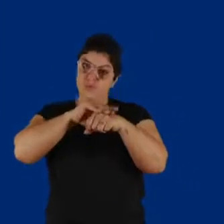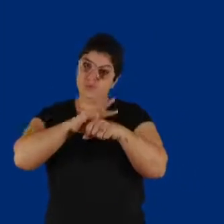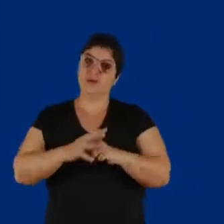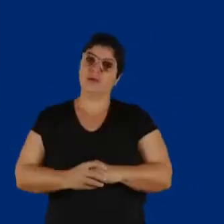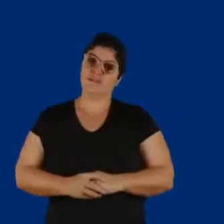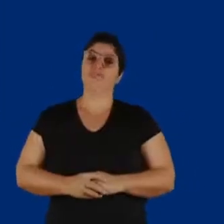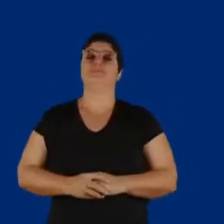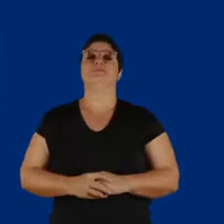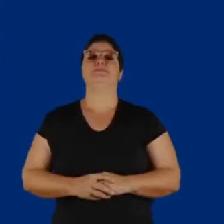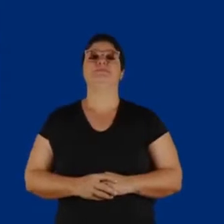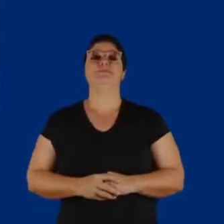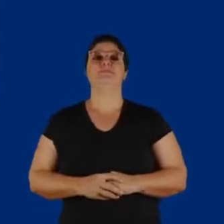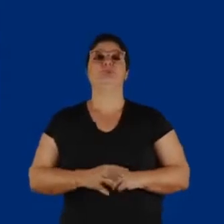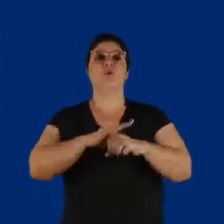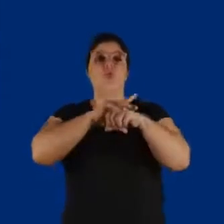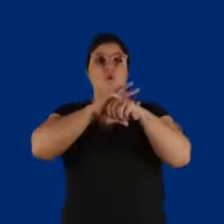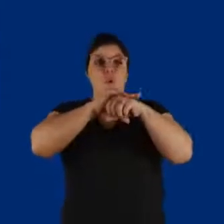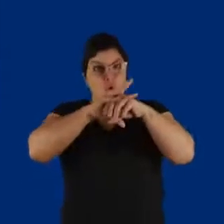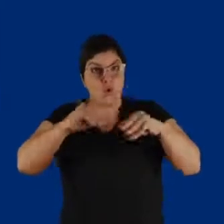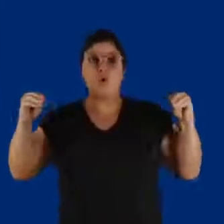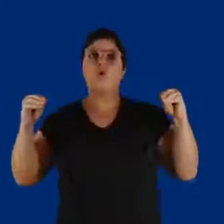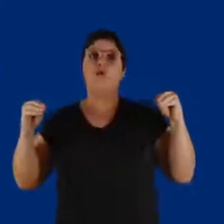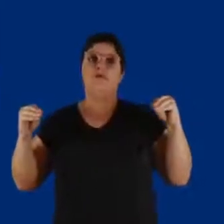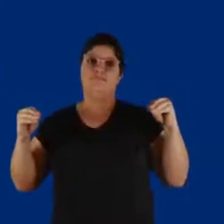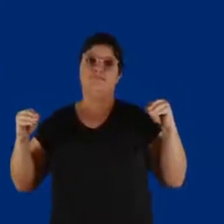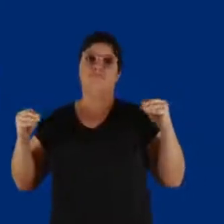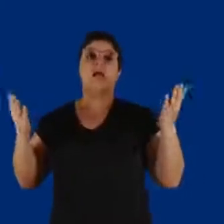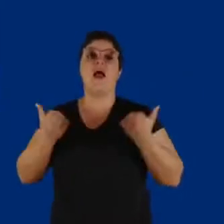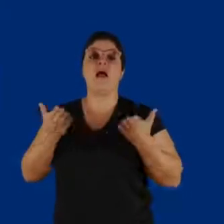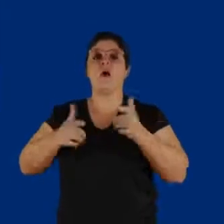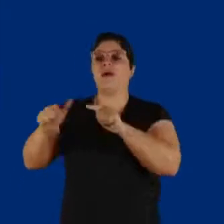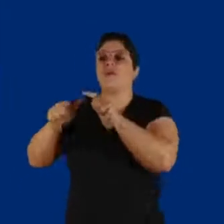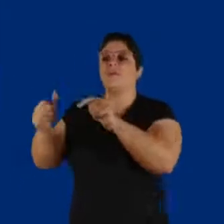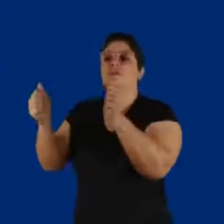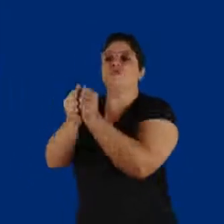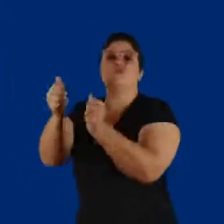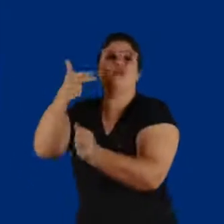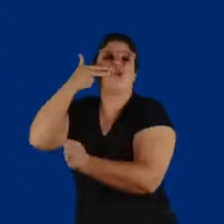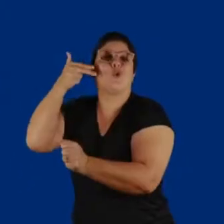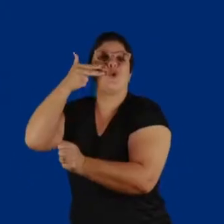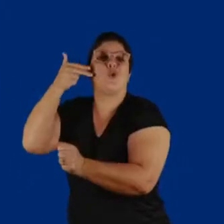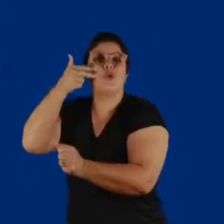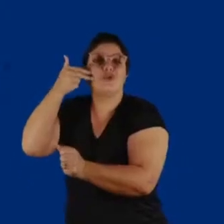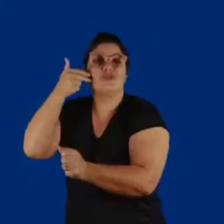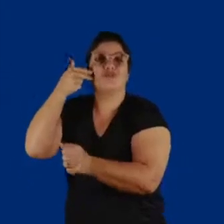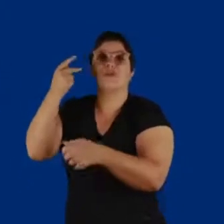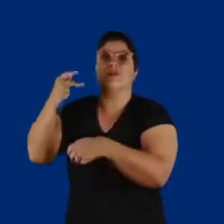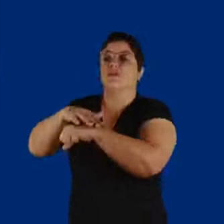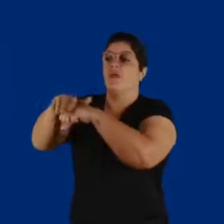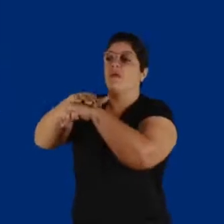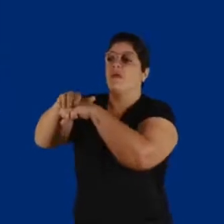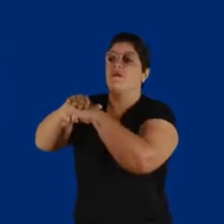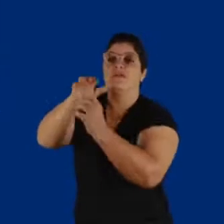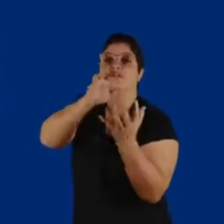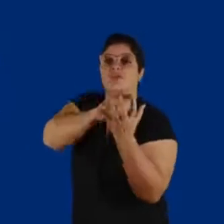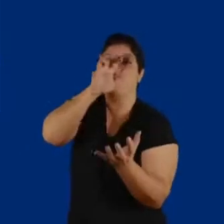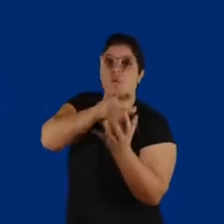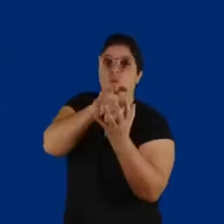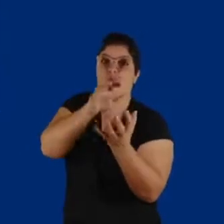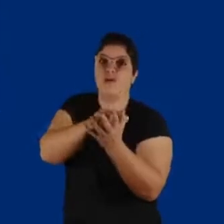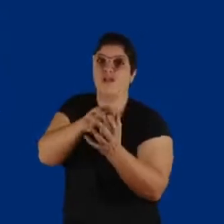estamos perguntando para os anciões, e tem poucos sobrando, e a linguagem está desaparecendo, nós